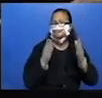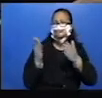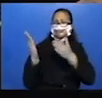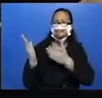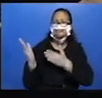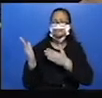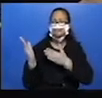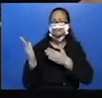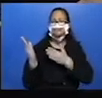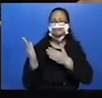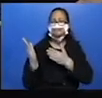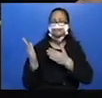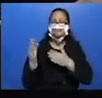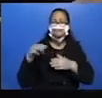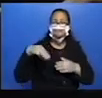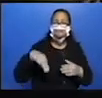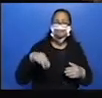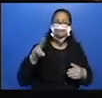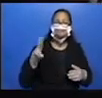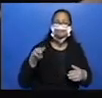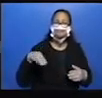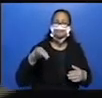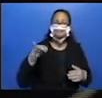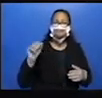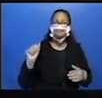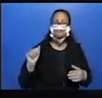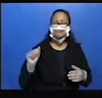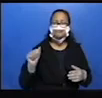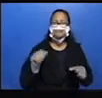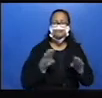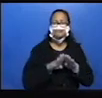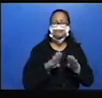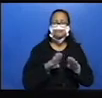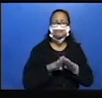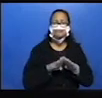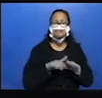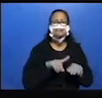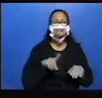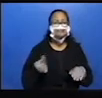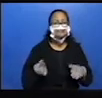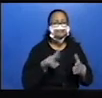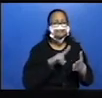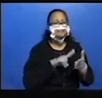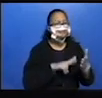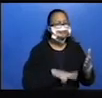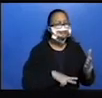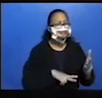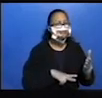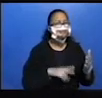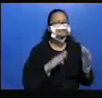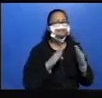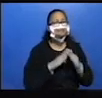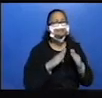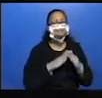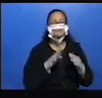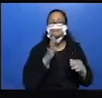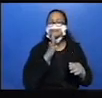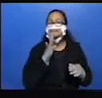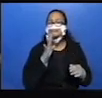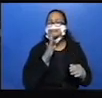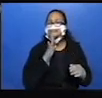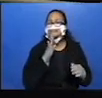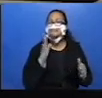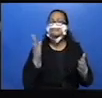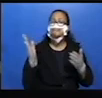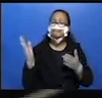uma múmia real. Mas eu vou pedir para vocês lerem em casa, para que vocês estejam conhecendo um pouquinho mais sobre